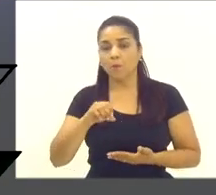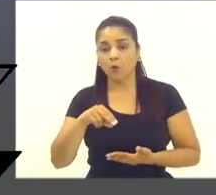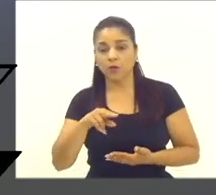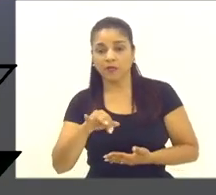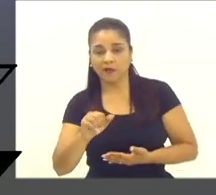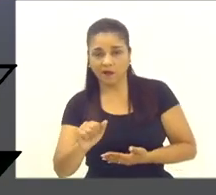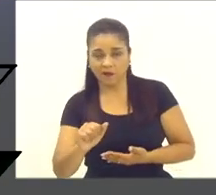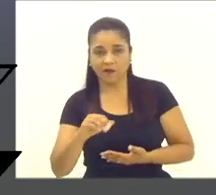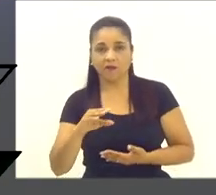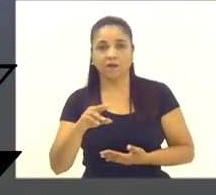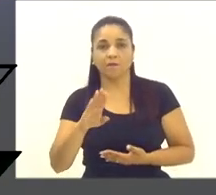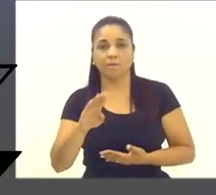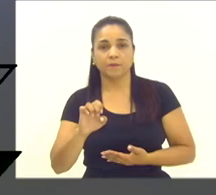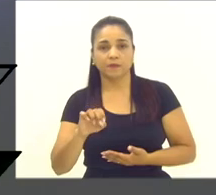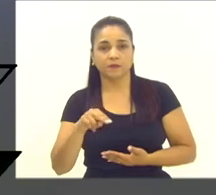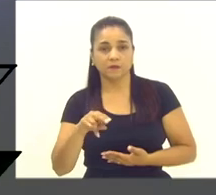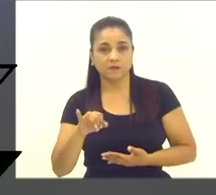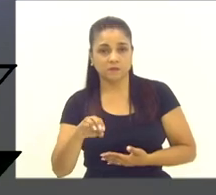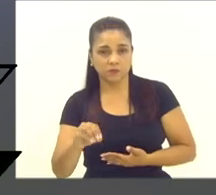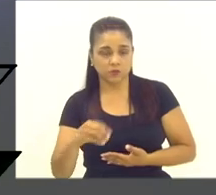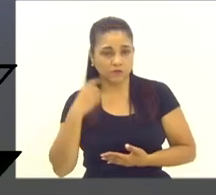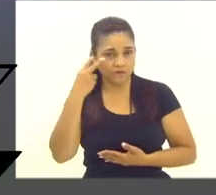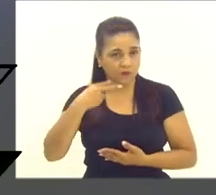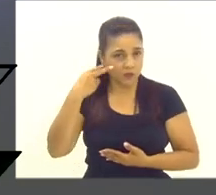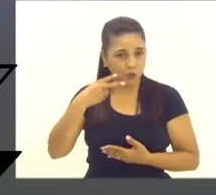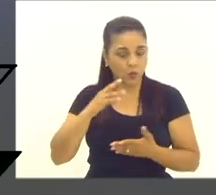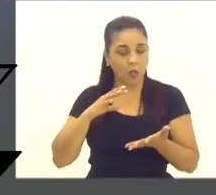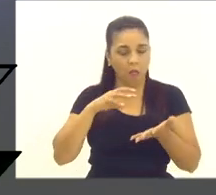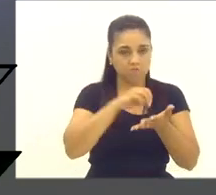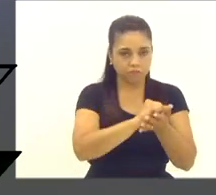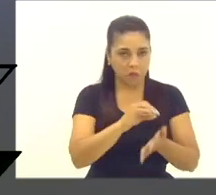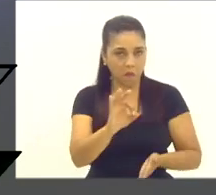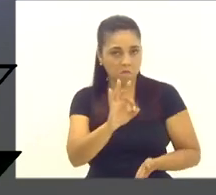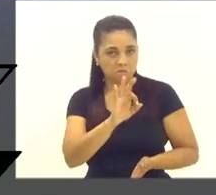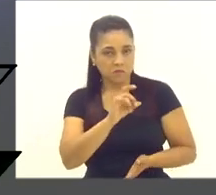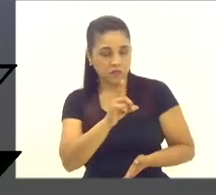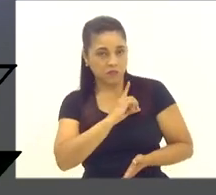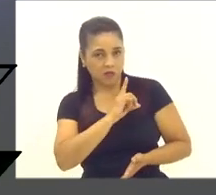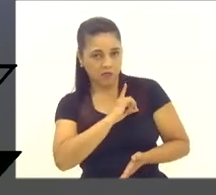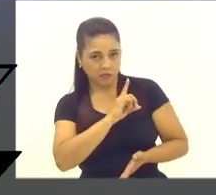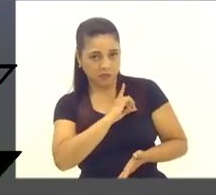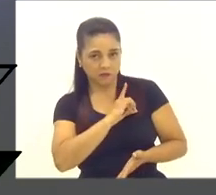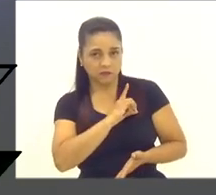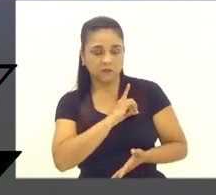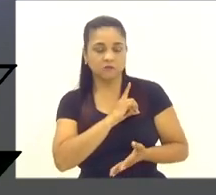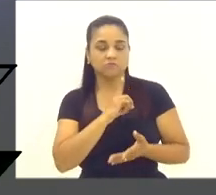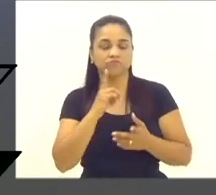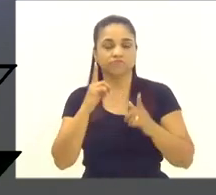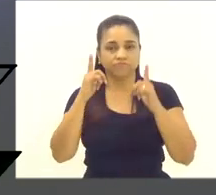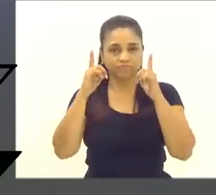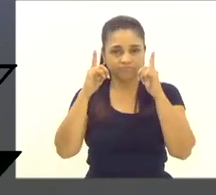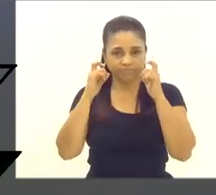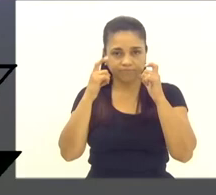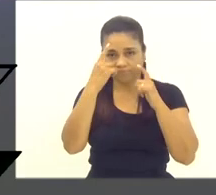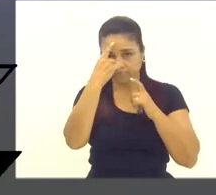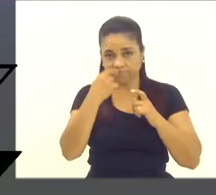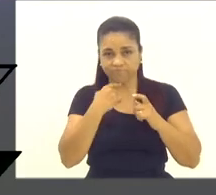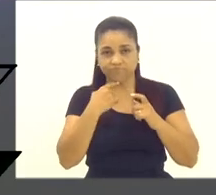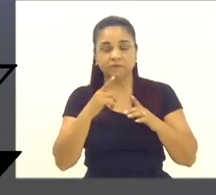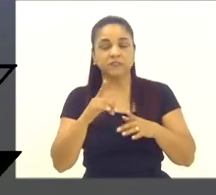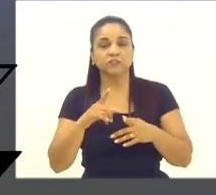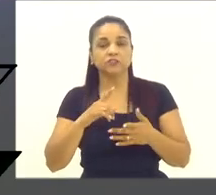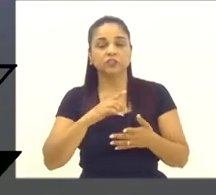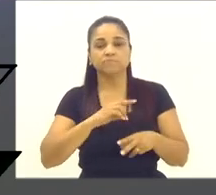registrou um boletim de ocorrência inclusive na delegacia de crimes raciais e delitos de insegurança de intolerância